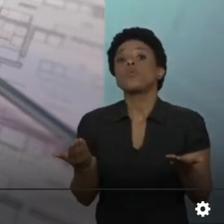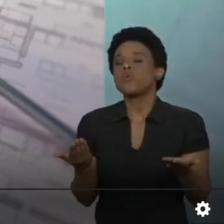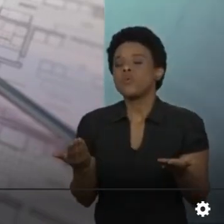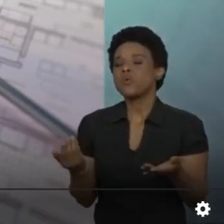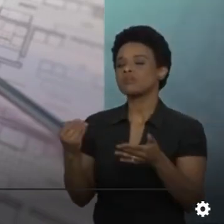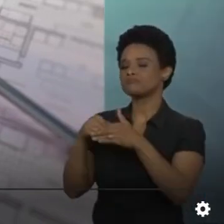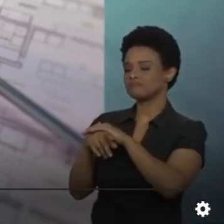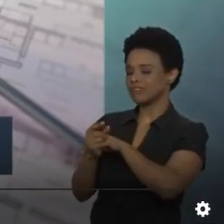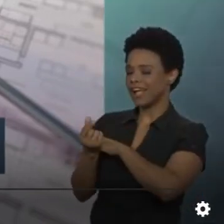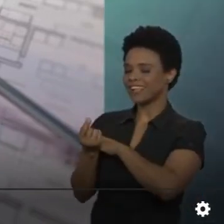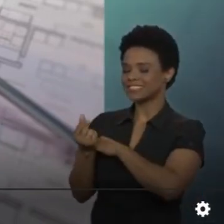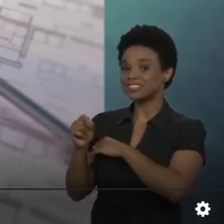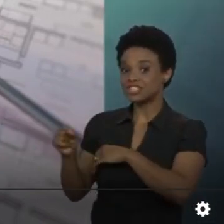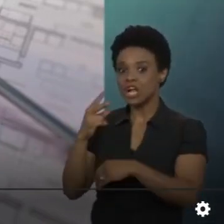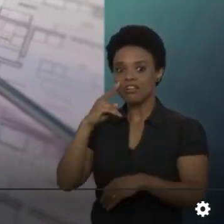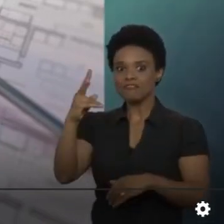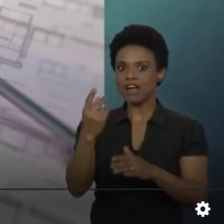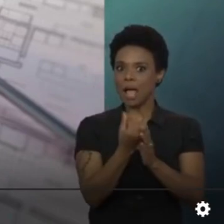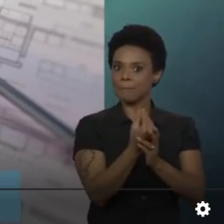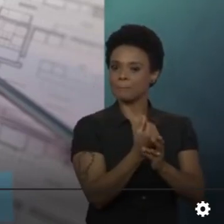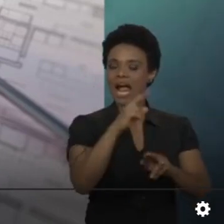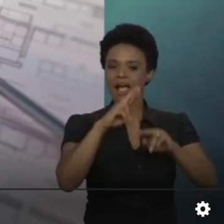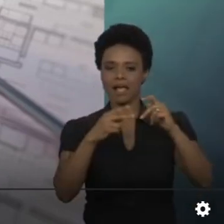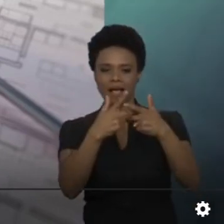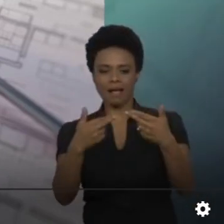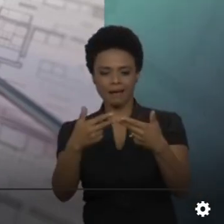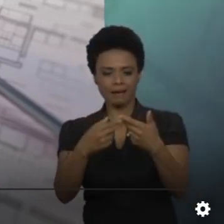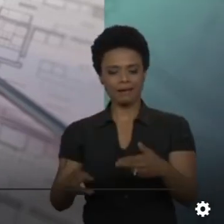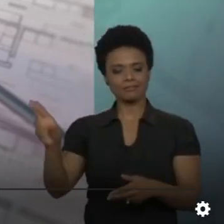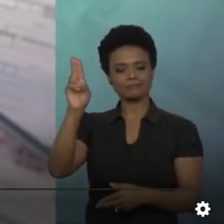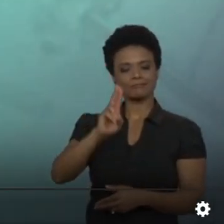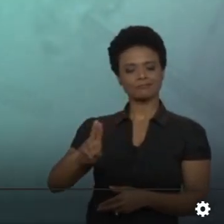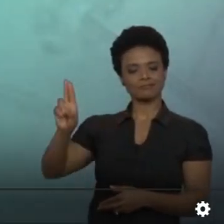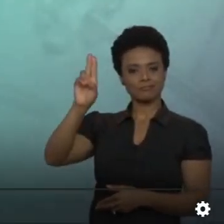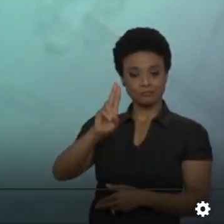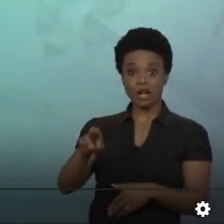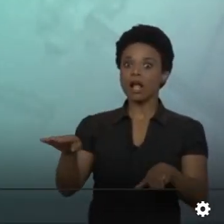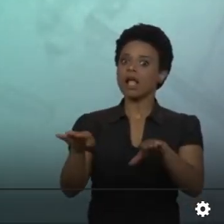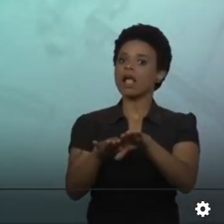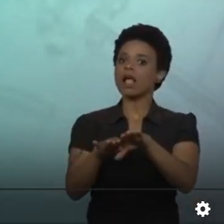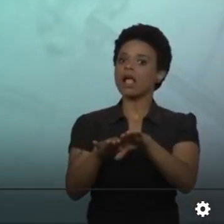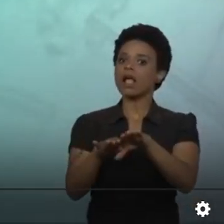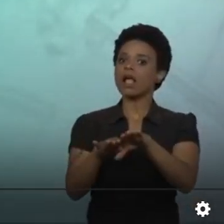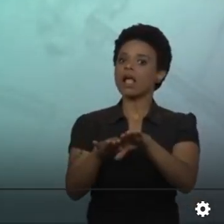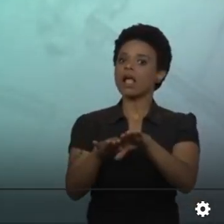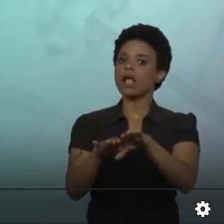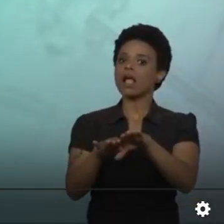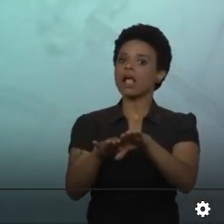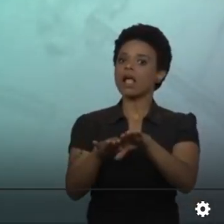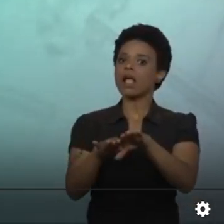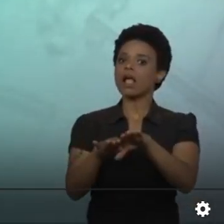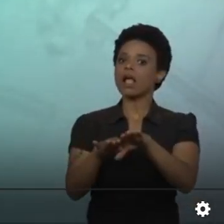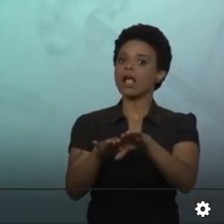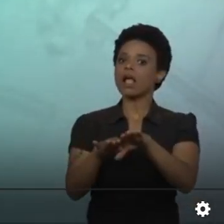por exemplo, o preço dos materiais utilizados na instalação, além do custo de mão de